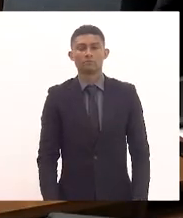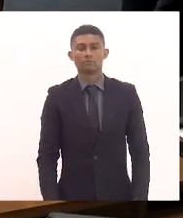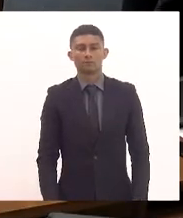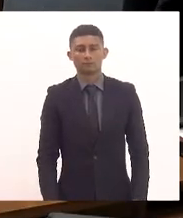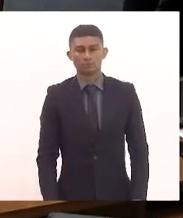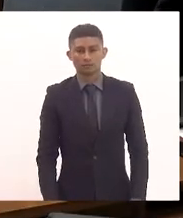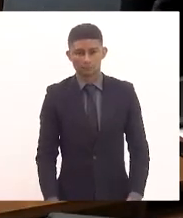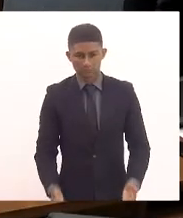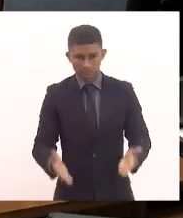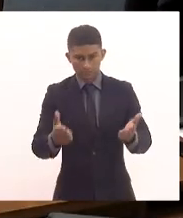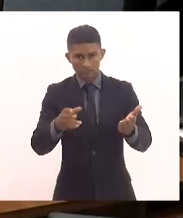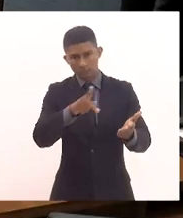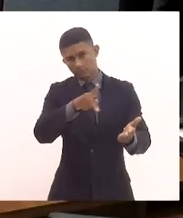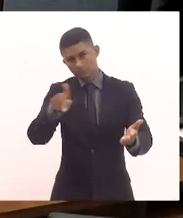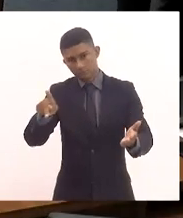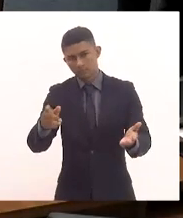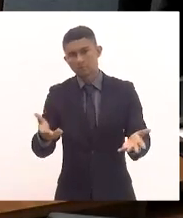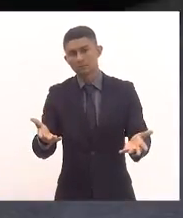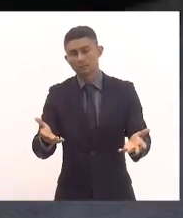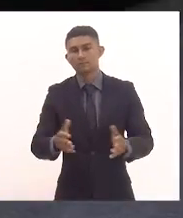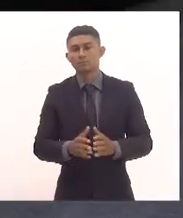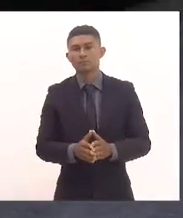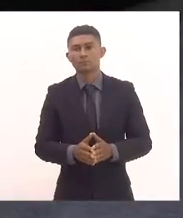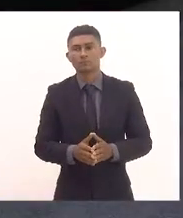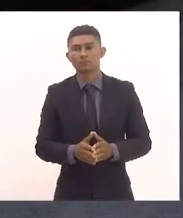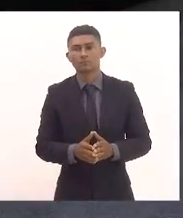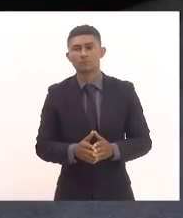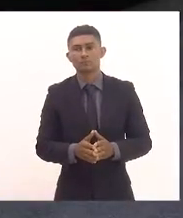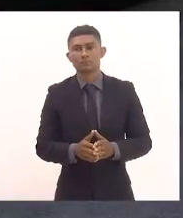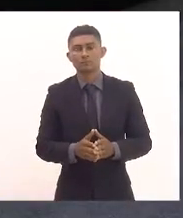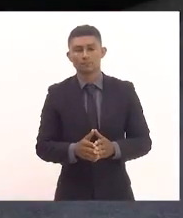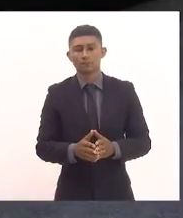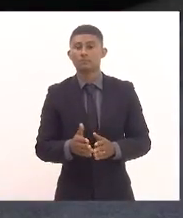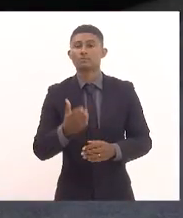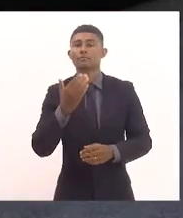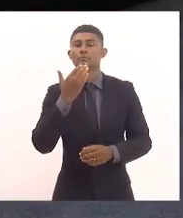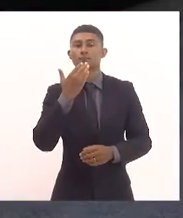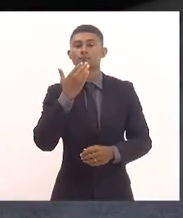Senhor presidente, eu queria solicitar